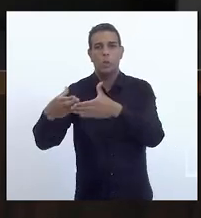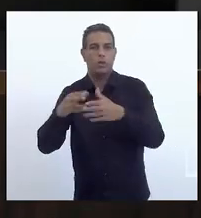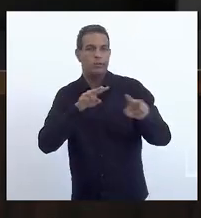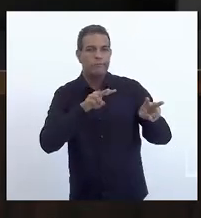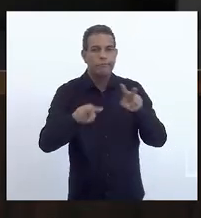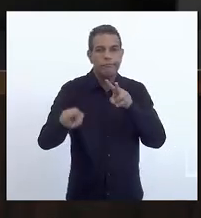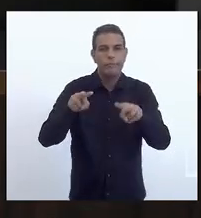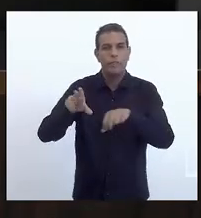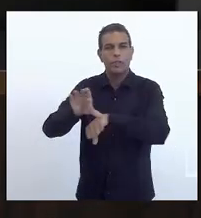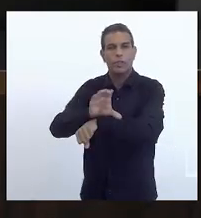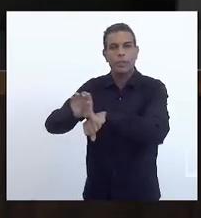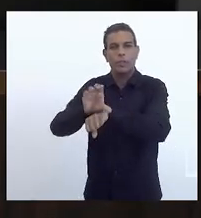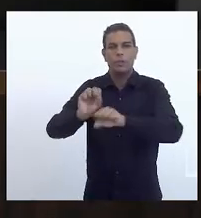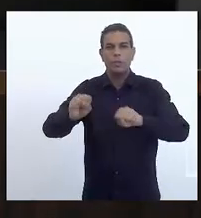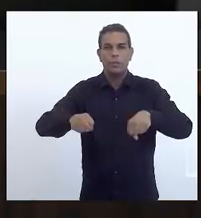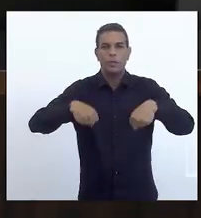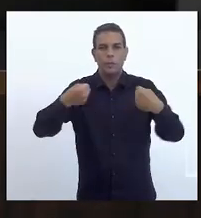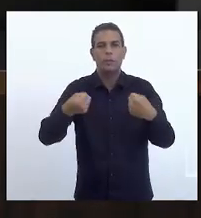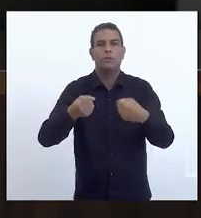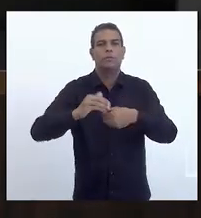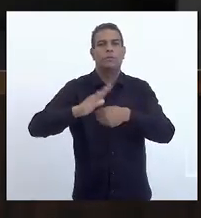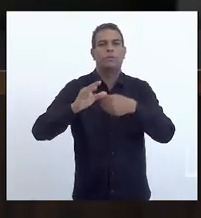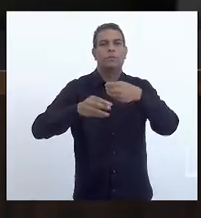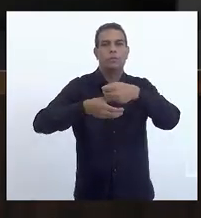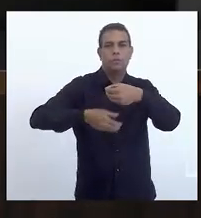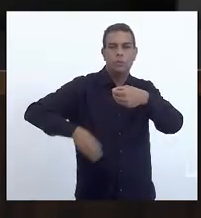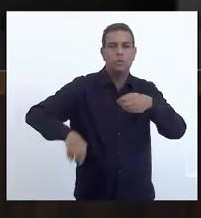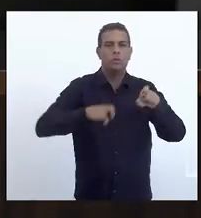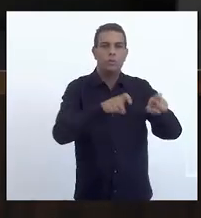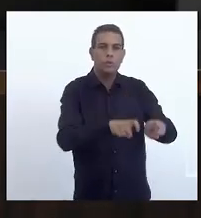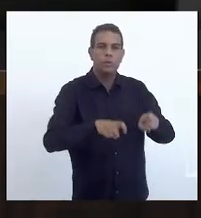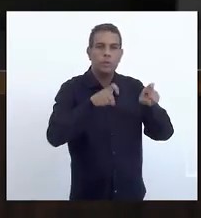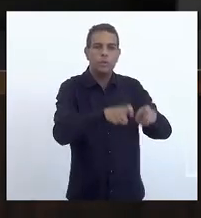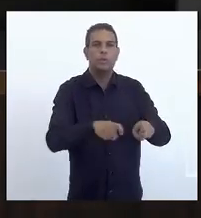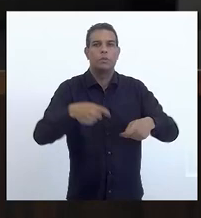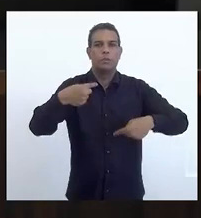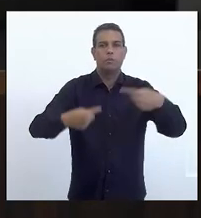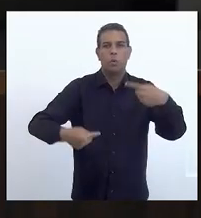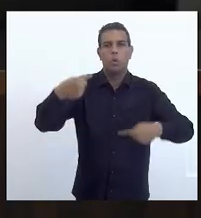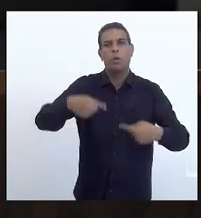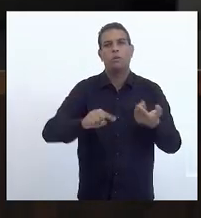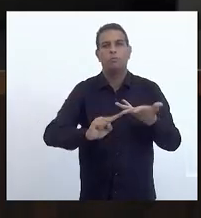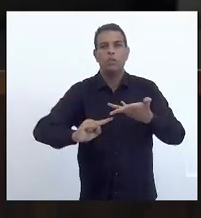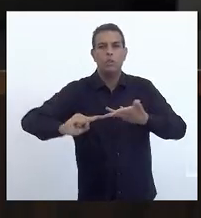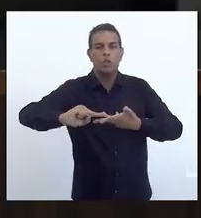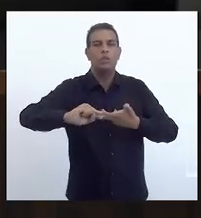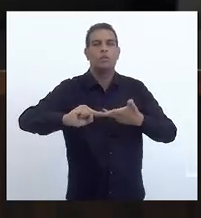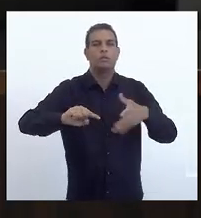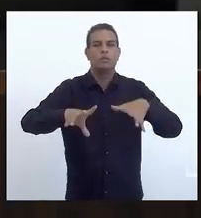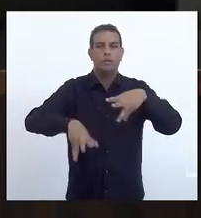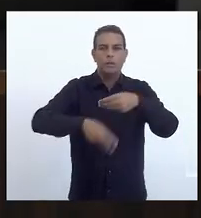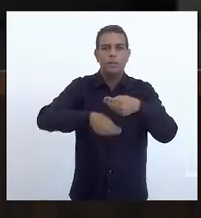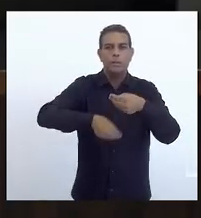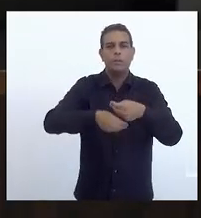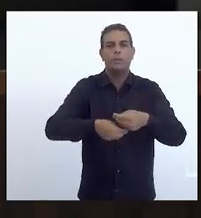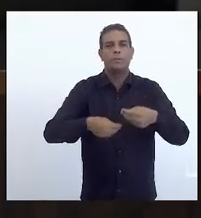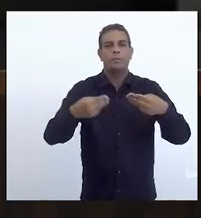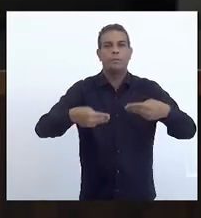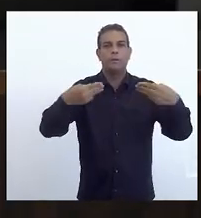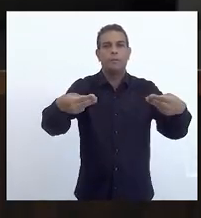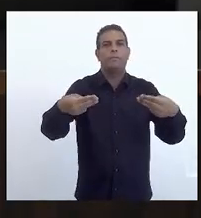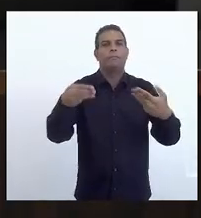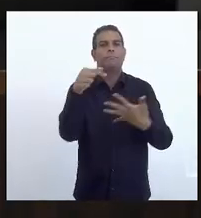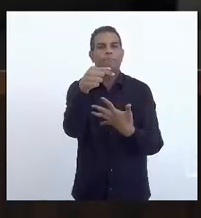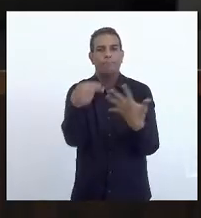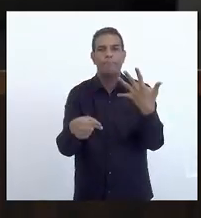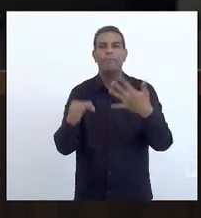Justiça, Defesa do Meio Ambiente, Saneamento Ambiental, de Agricultura, Pecuária, Política Rural, Agrária e Pesqueira, de Minas e Energia, Ciência